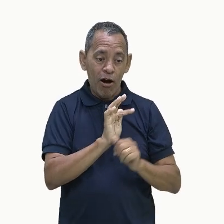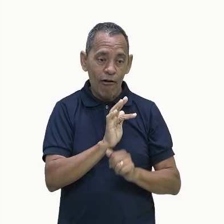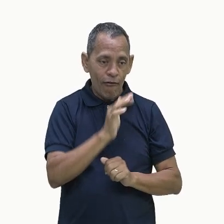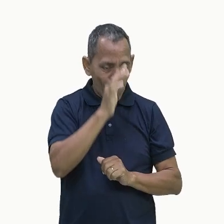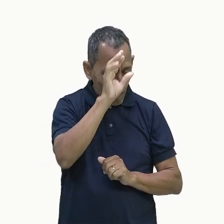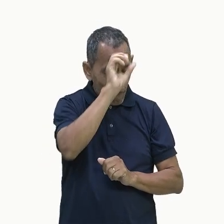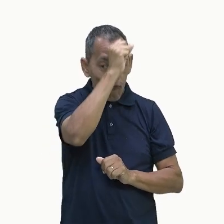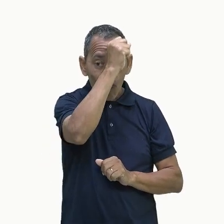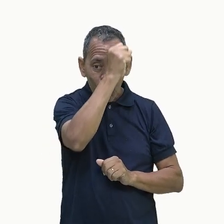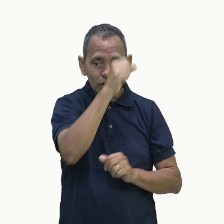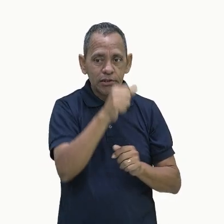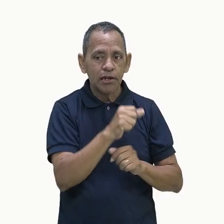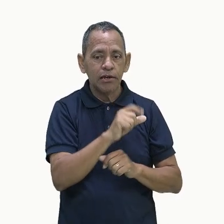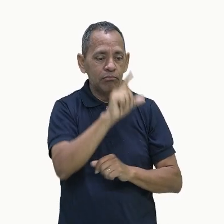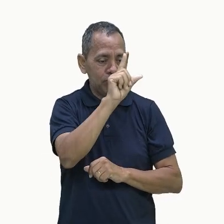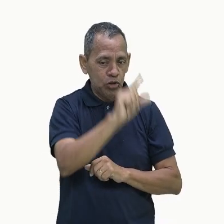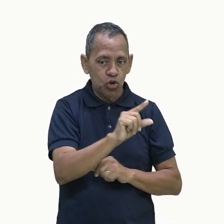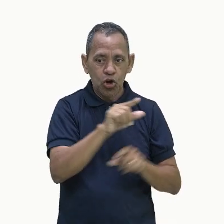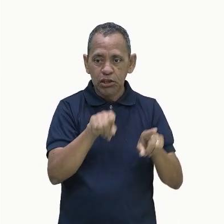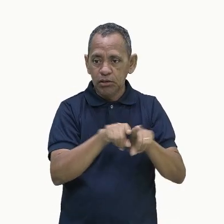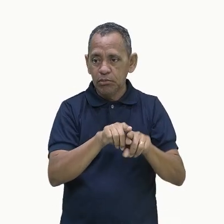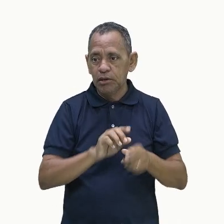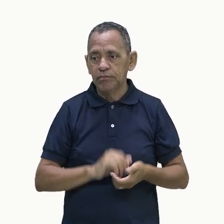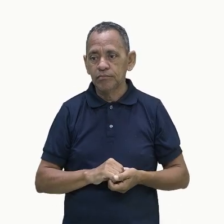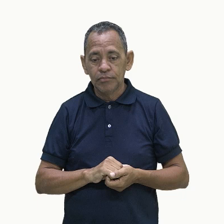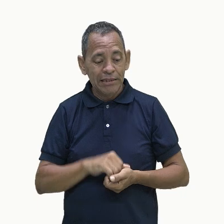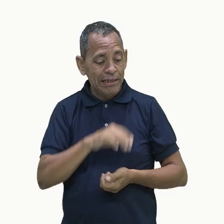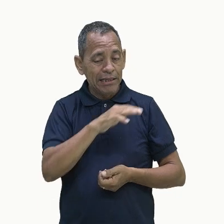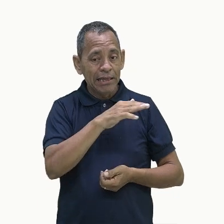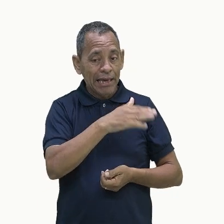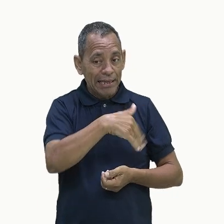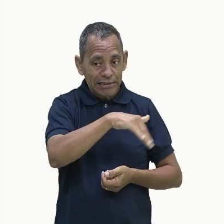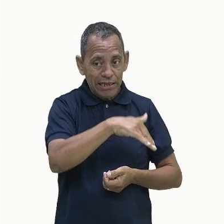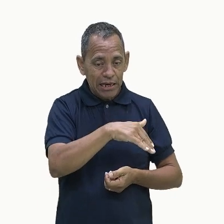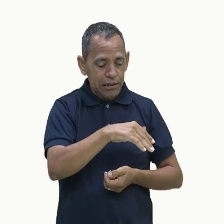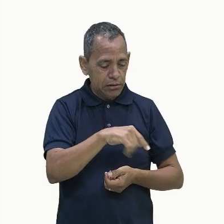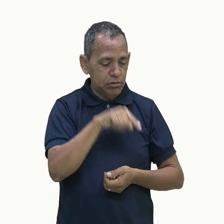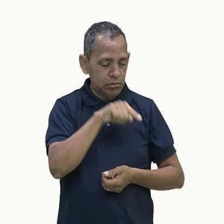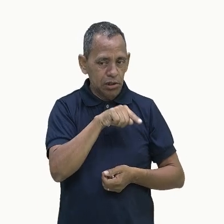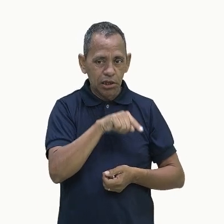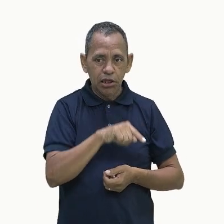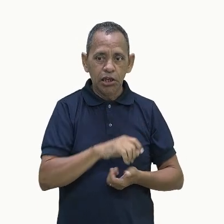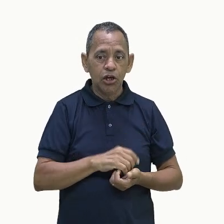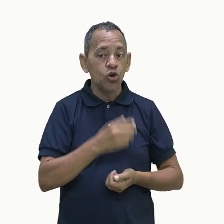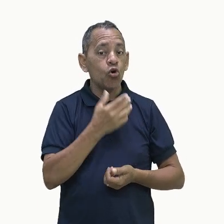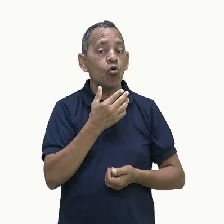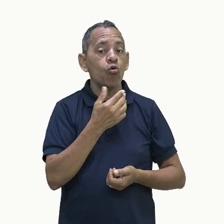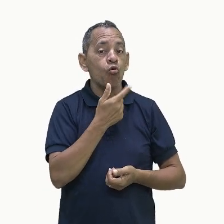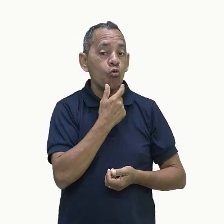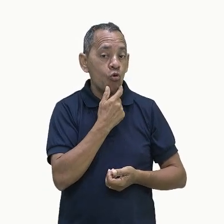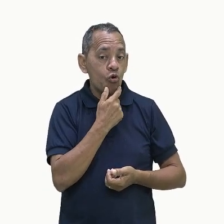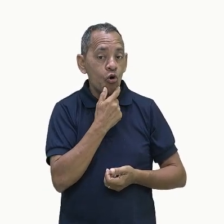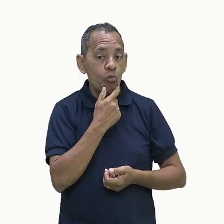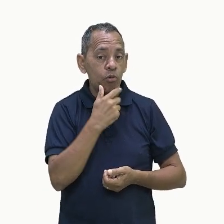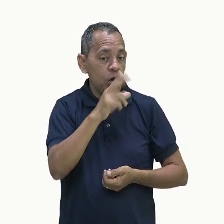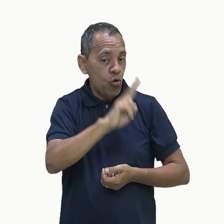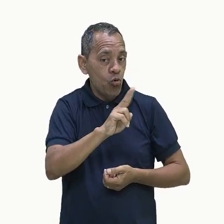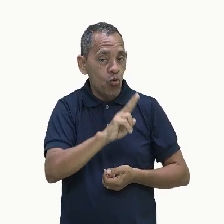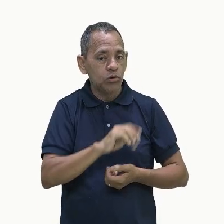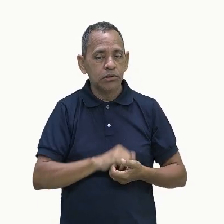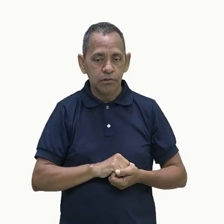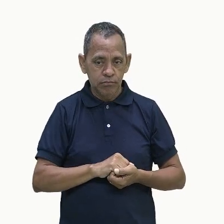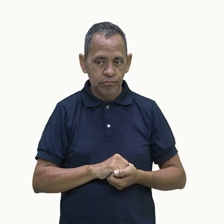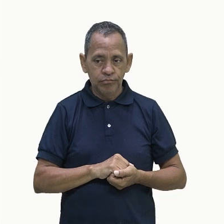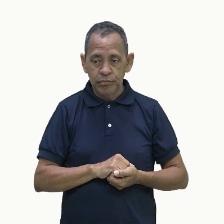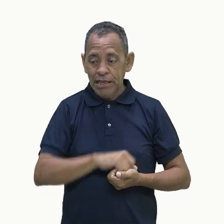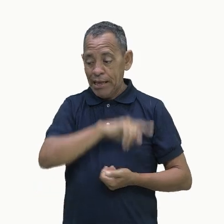apoiado, sabendo que a área do êmbolo maior é o dobro. Olha só o que ele está nos